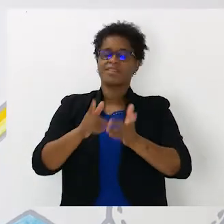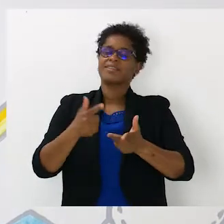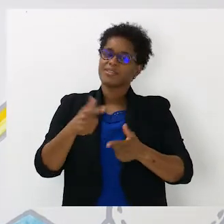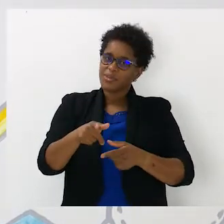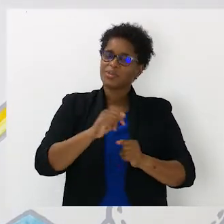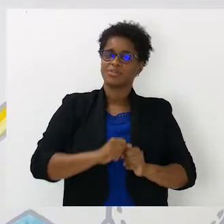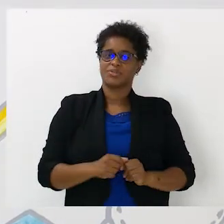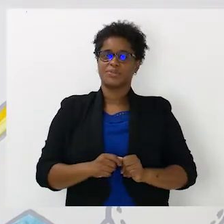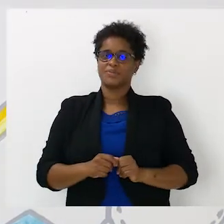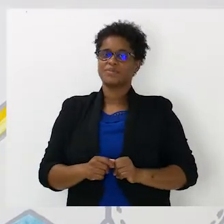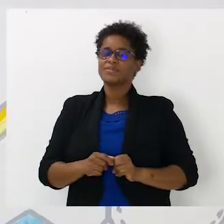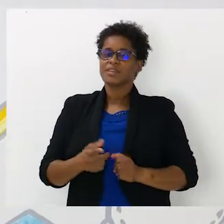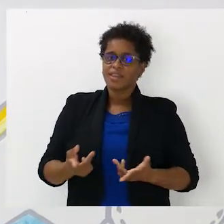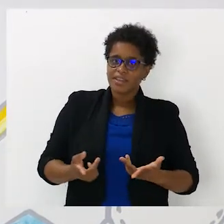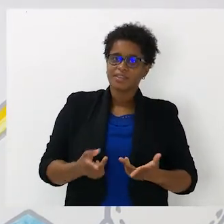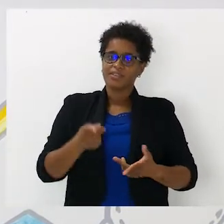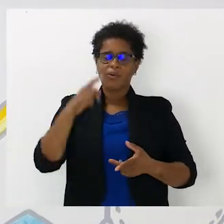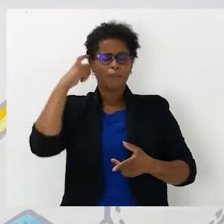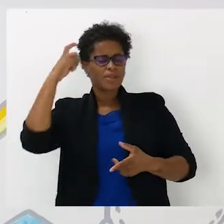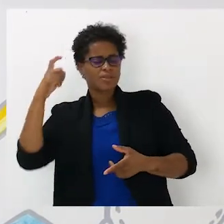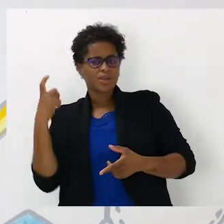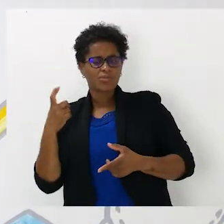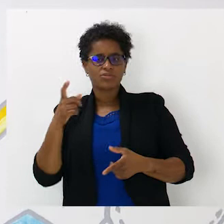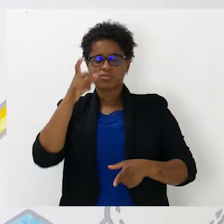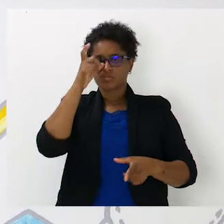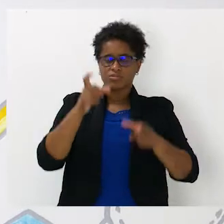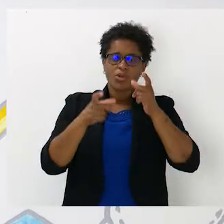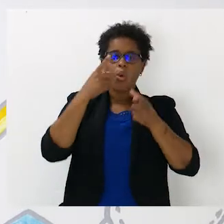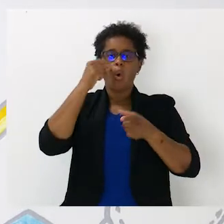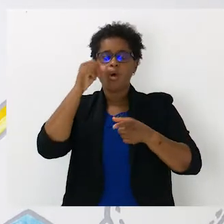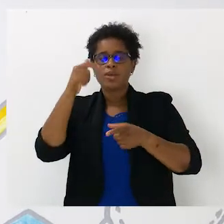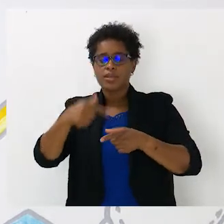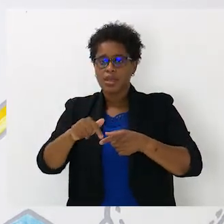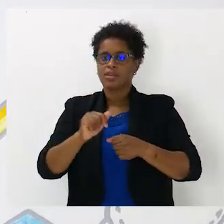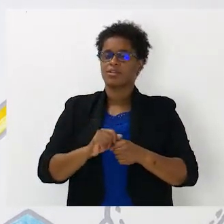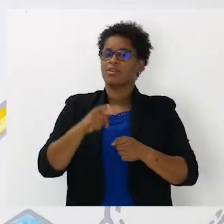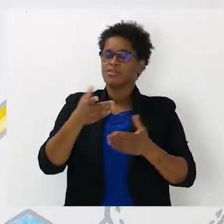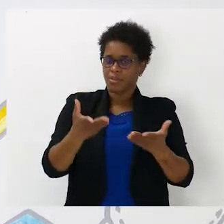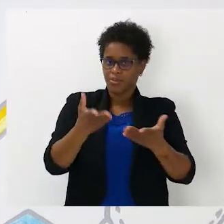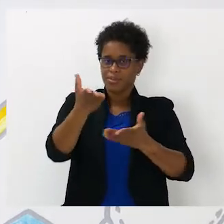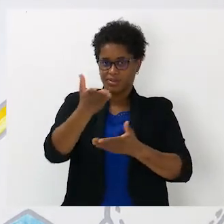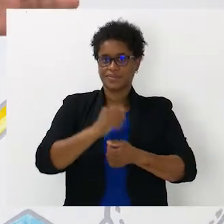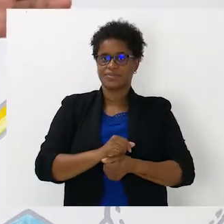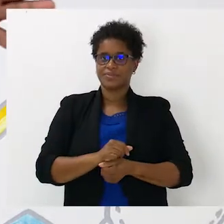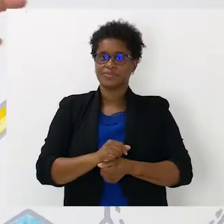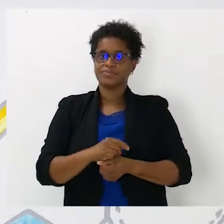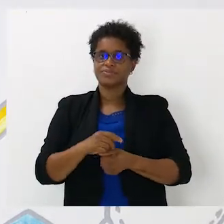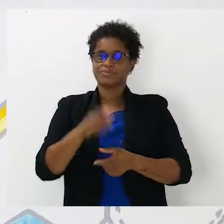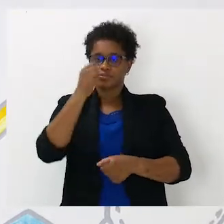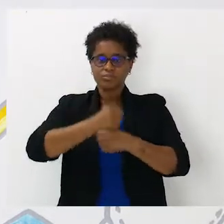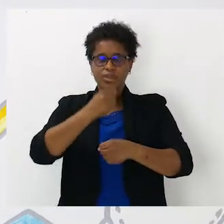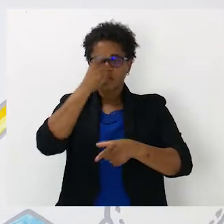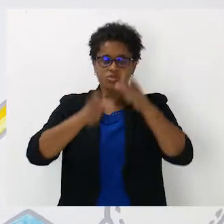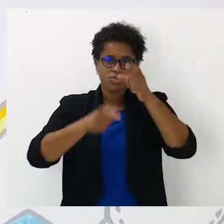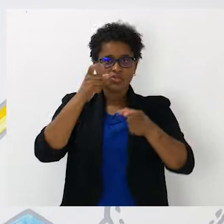disto, do pensamento divino que o homem tem. E, nesse sentido, os egípcios,